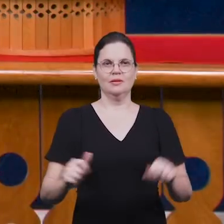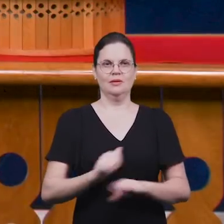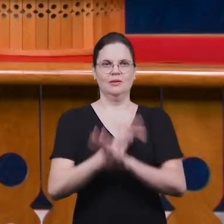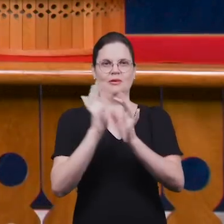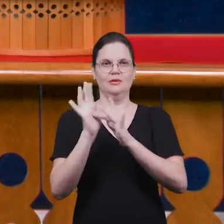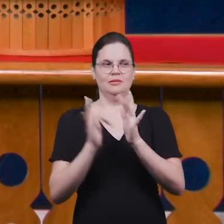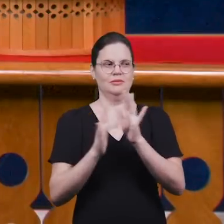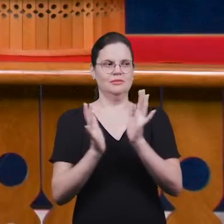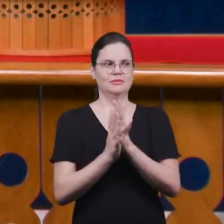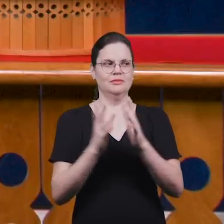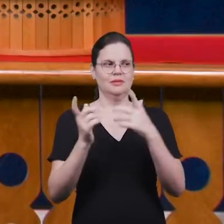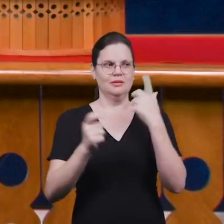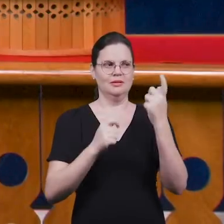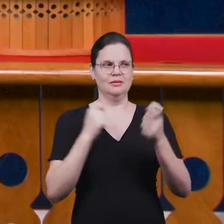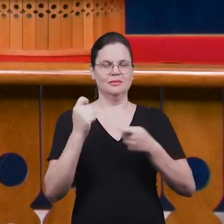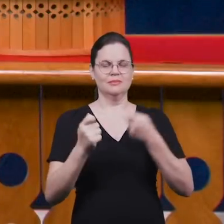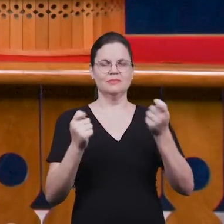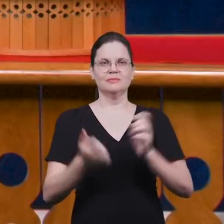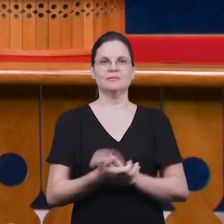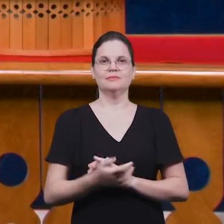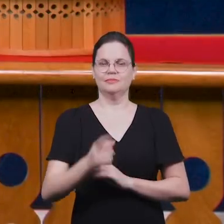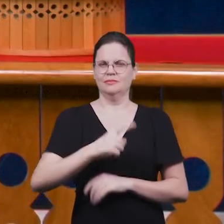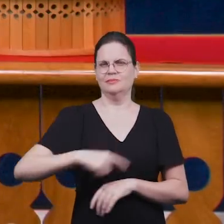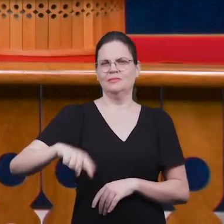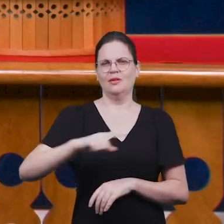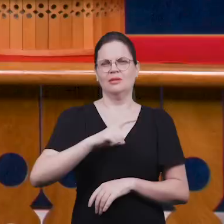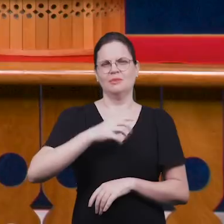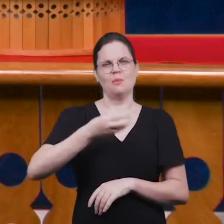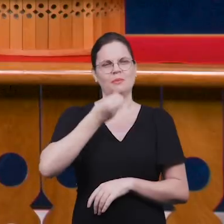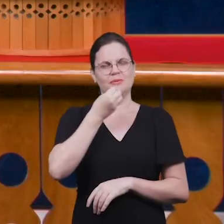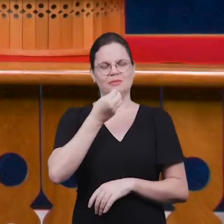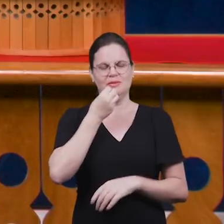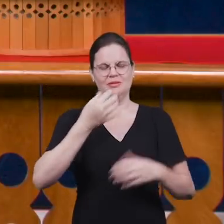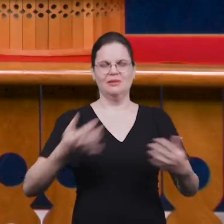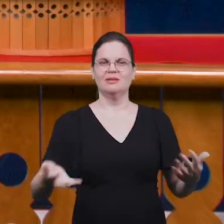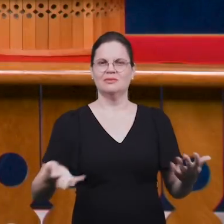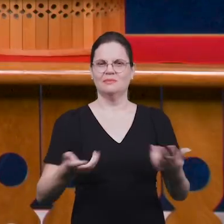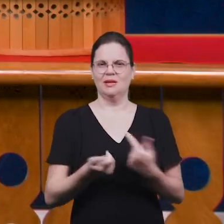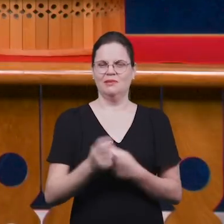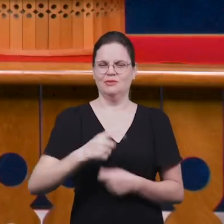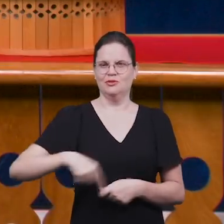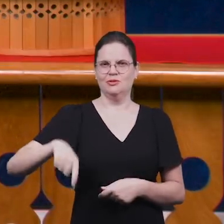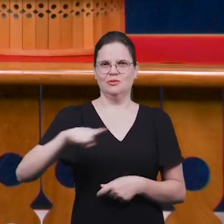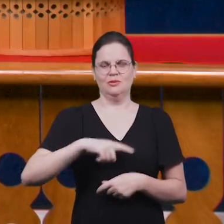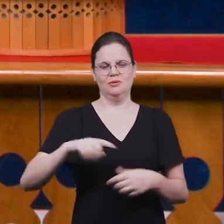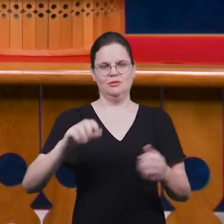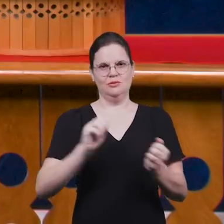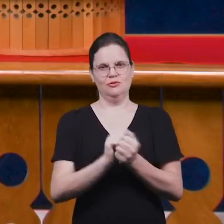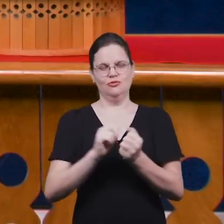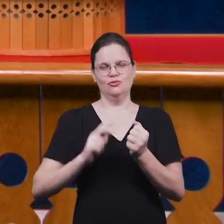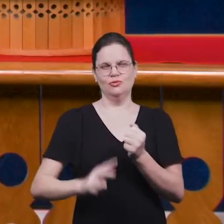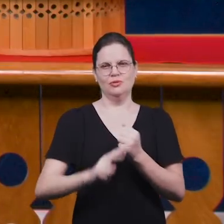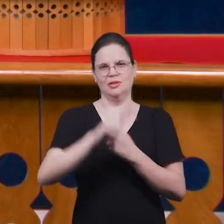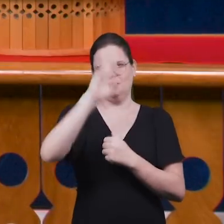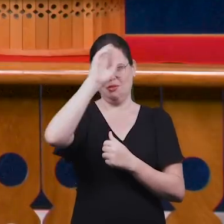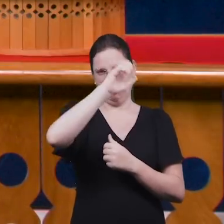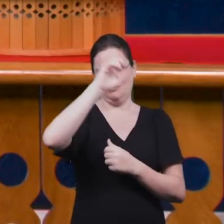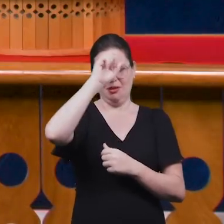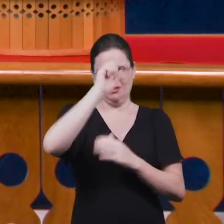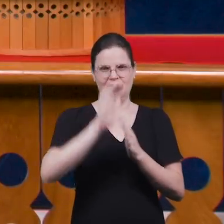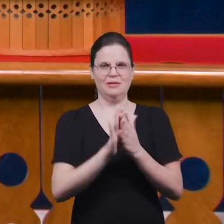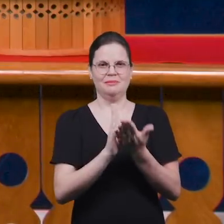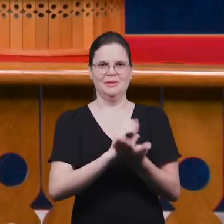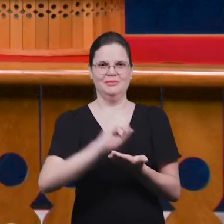Glória a Jesus! Nós somos privilegiados de estarmos em contato com a Palavra de